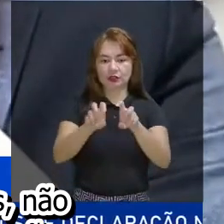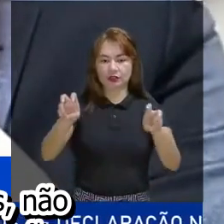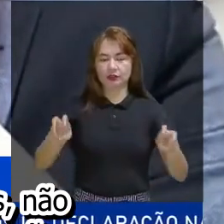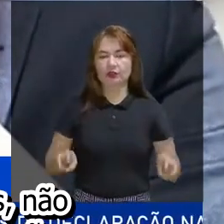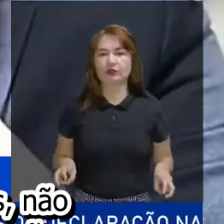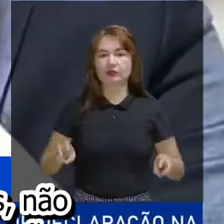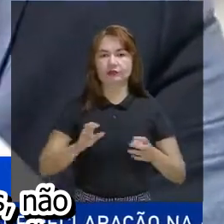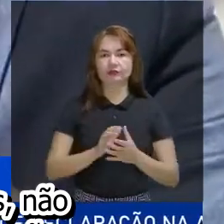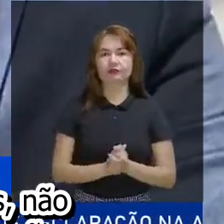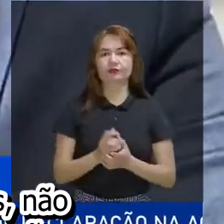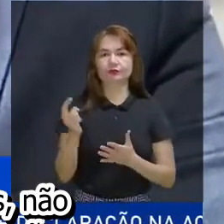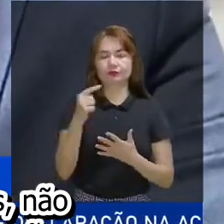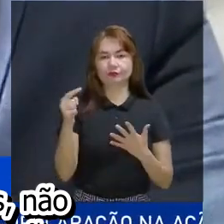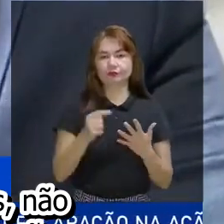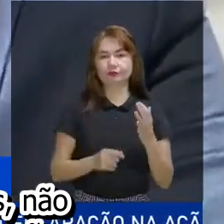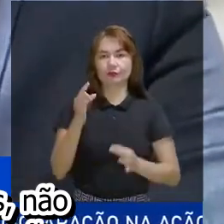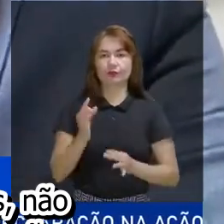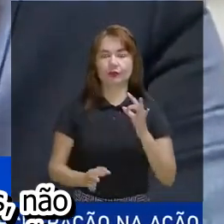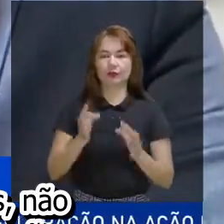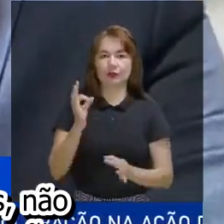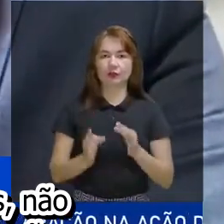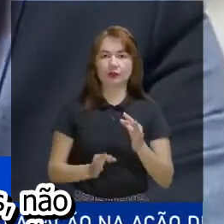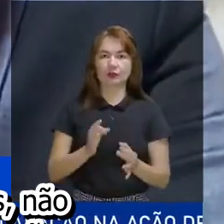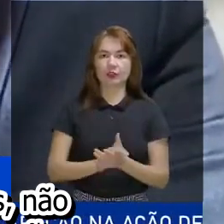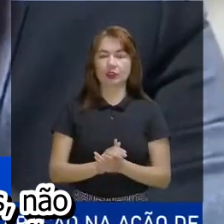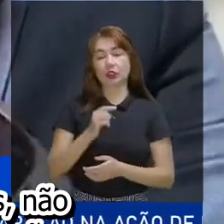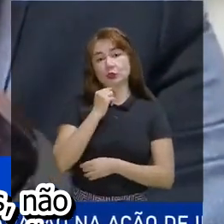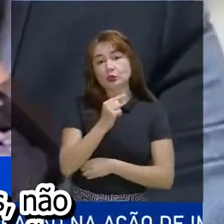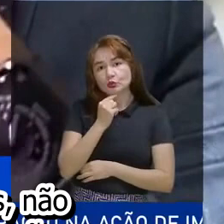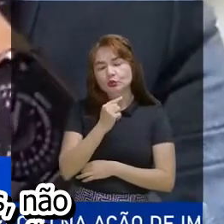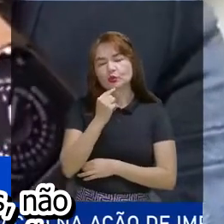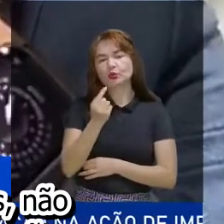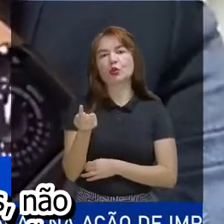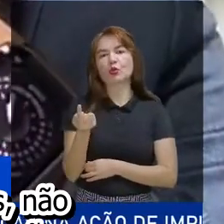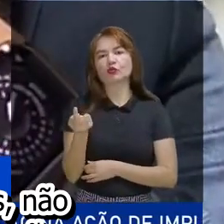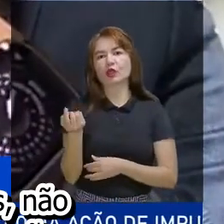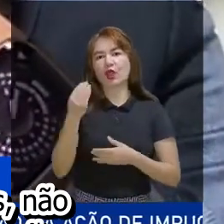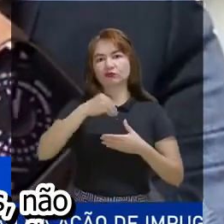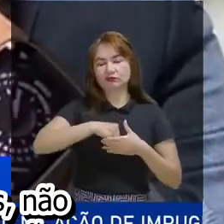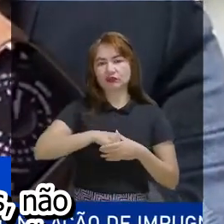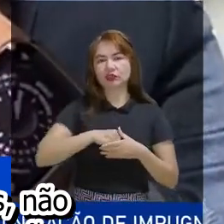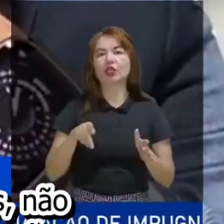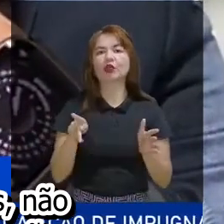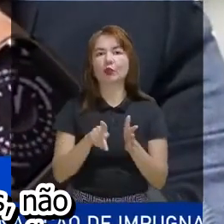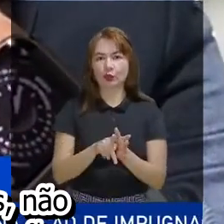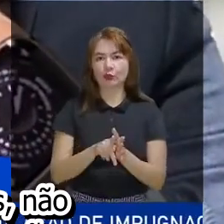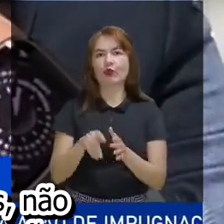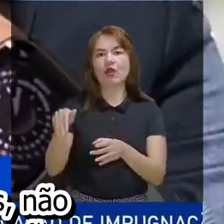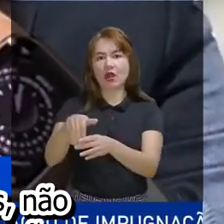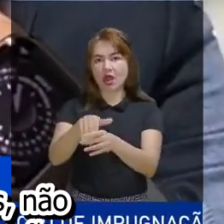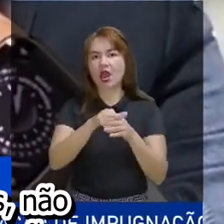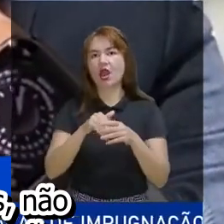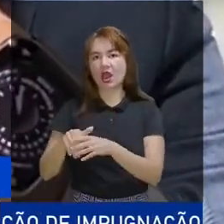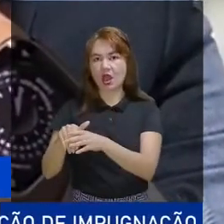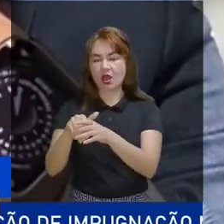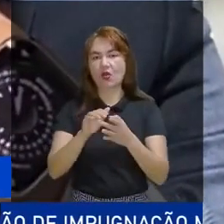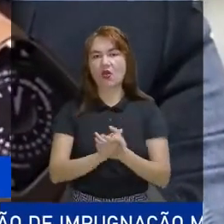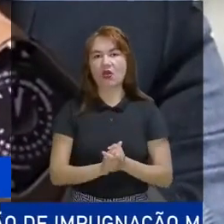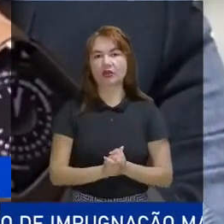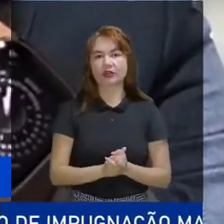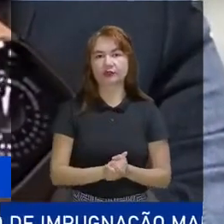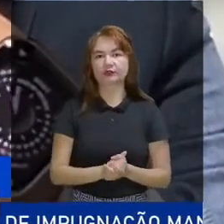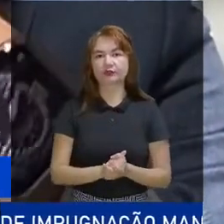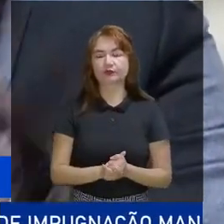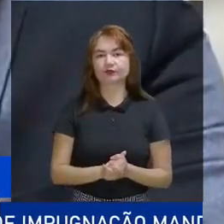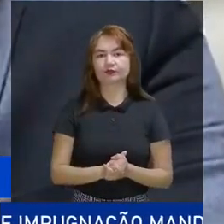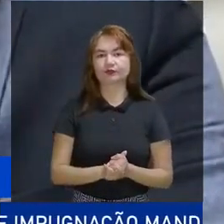os pontos postos em julgamentos, não dúvida interna no próprio acordo e sua manifestação. Então, em sendo